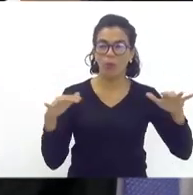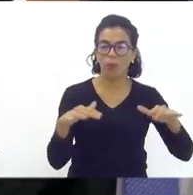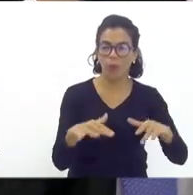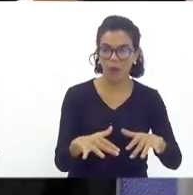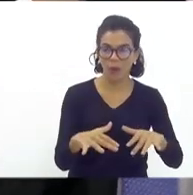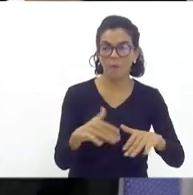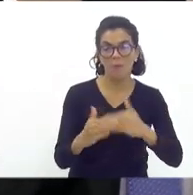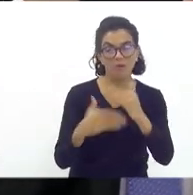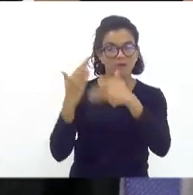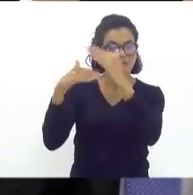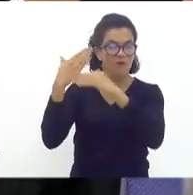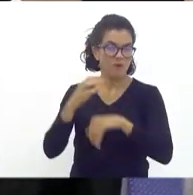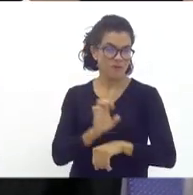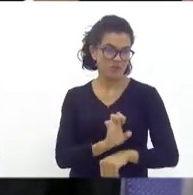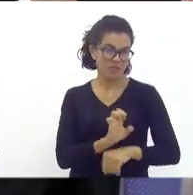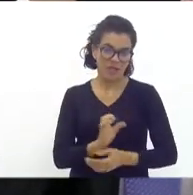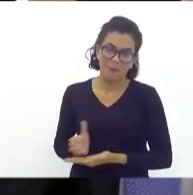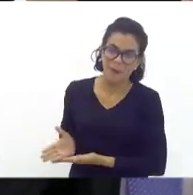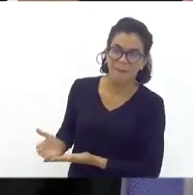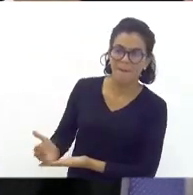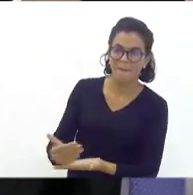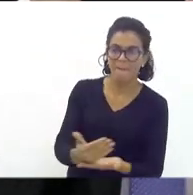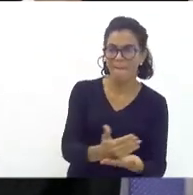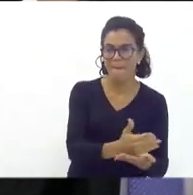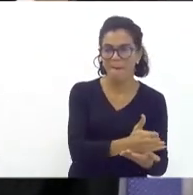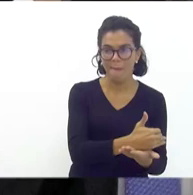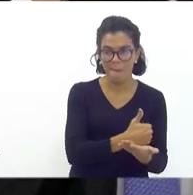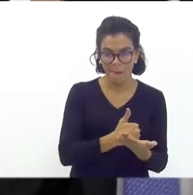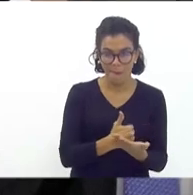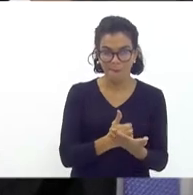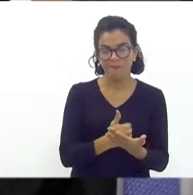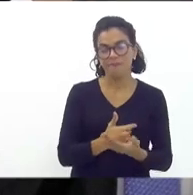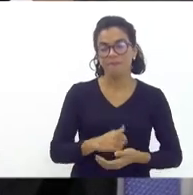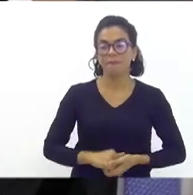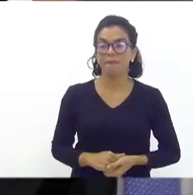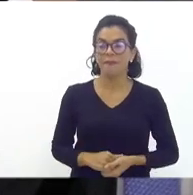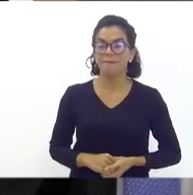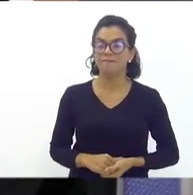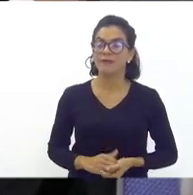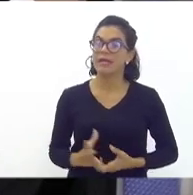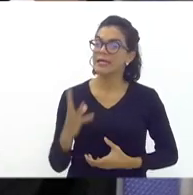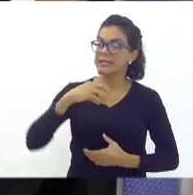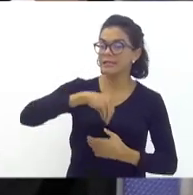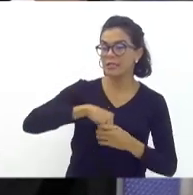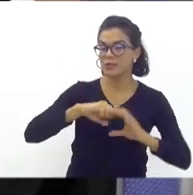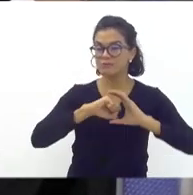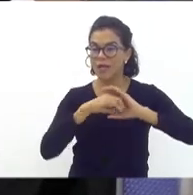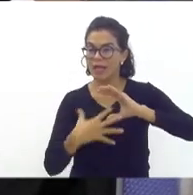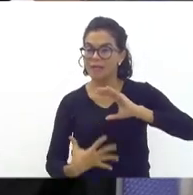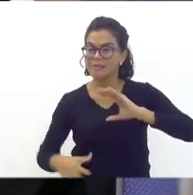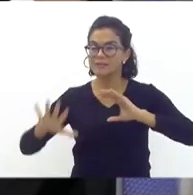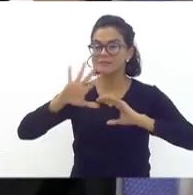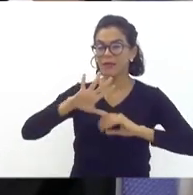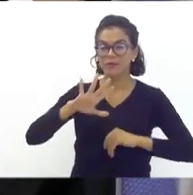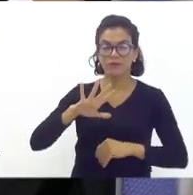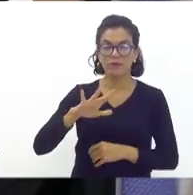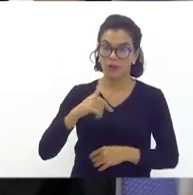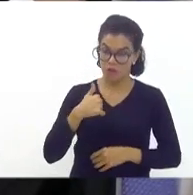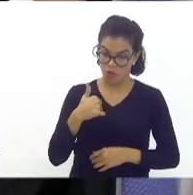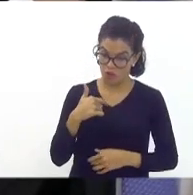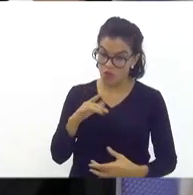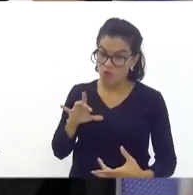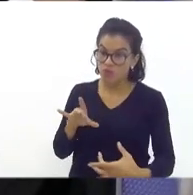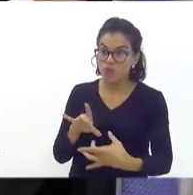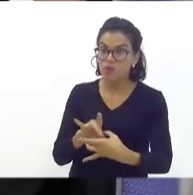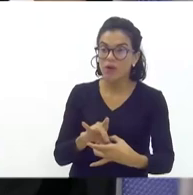desenvolver o nosso estado precisa aumentar arrecadação entre outras coisas e dentro desse aspecto tô fazendo isso